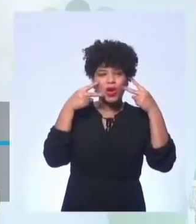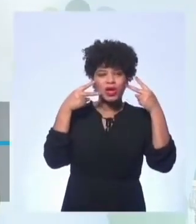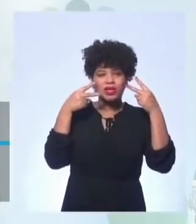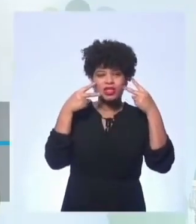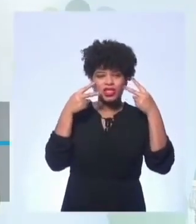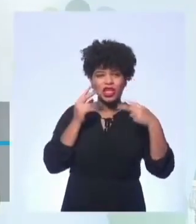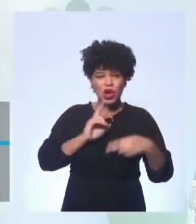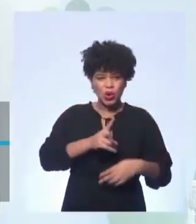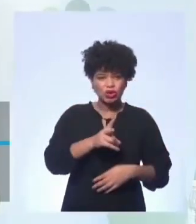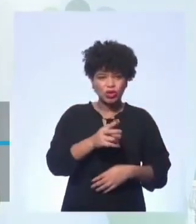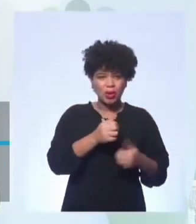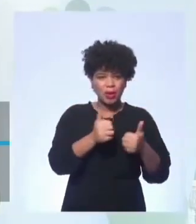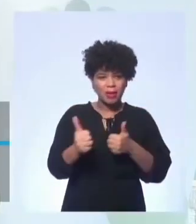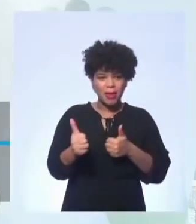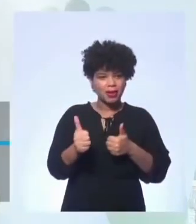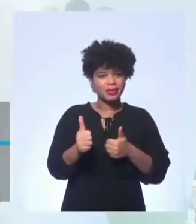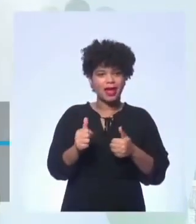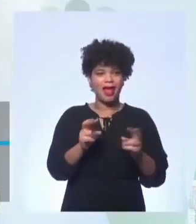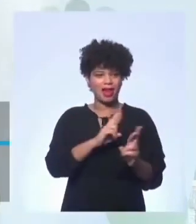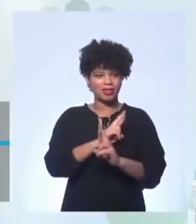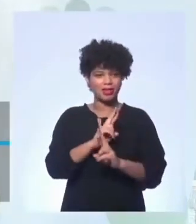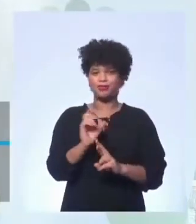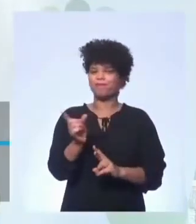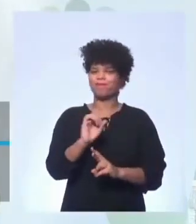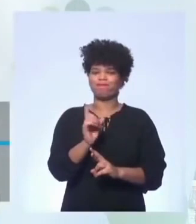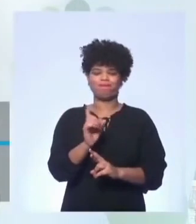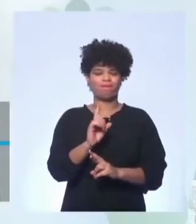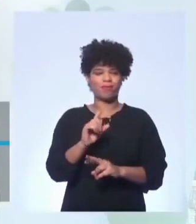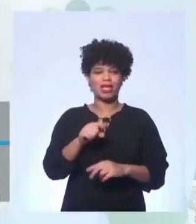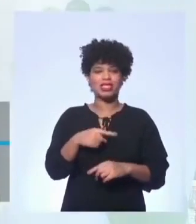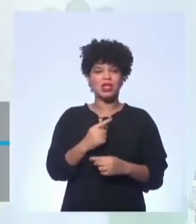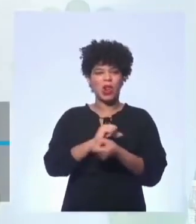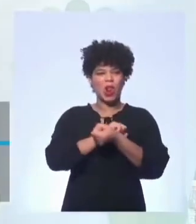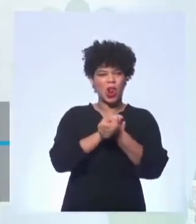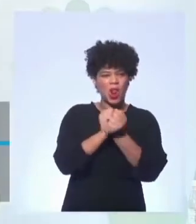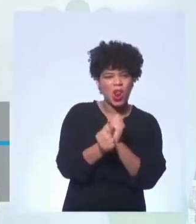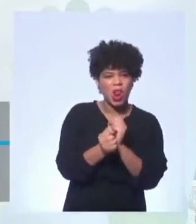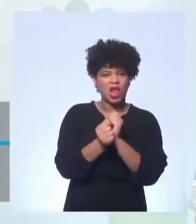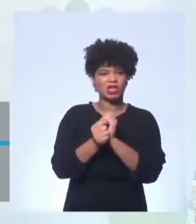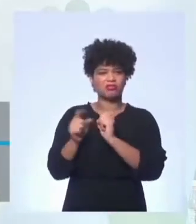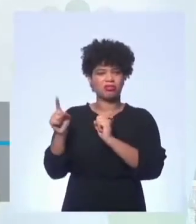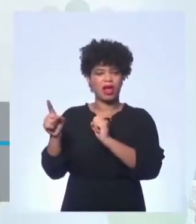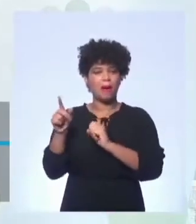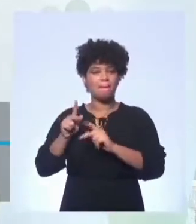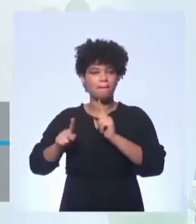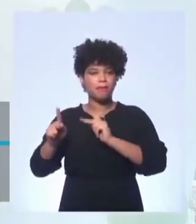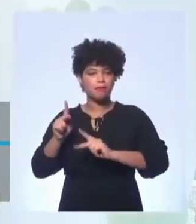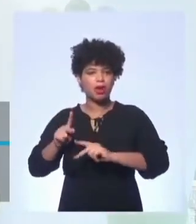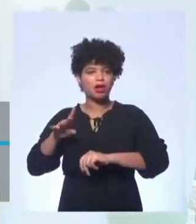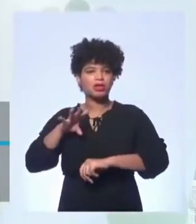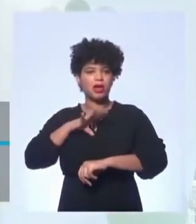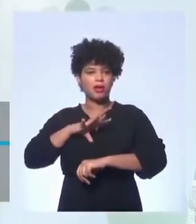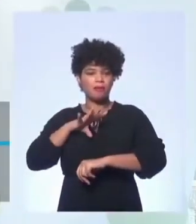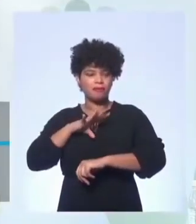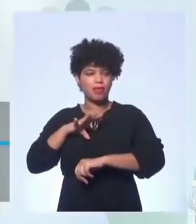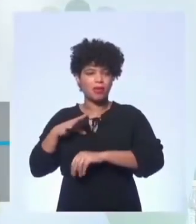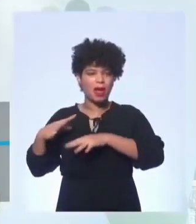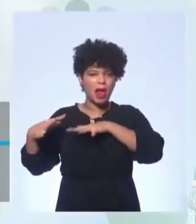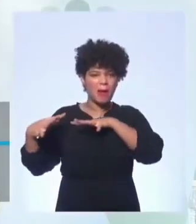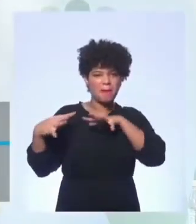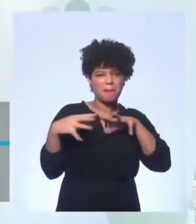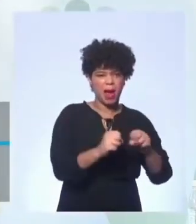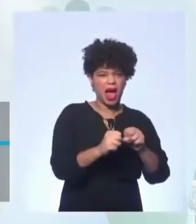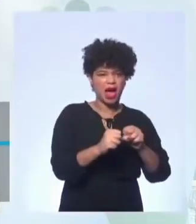escravizados pelos povos europeus, nesse contexto histórico do Brasil, os portugueses, principalmente aqui na